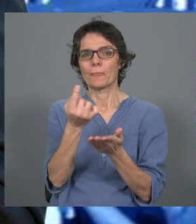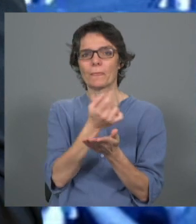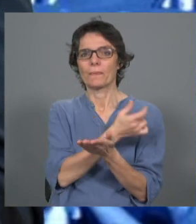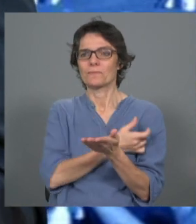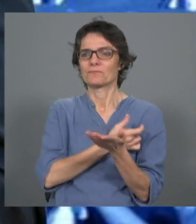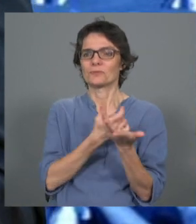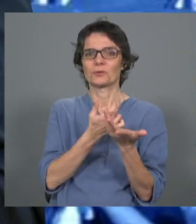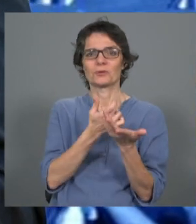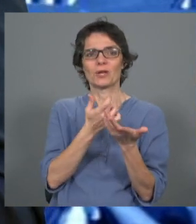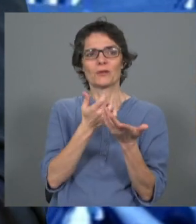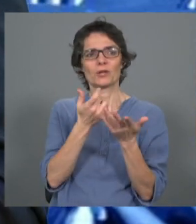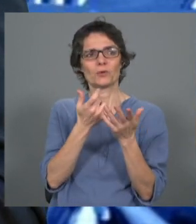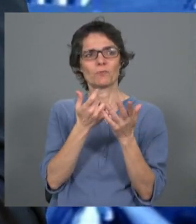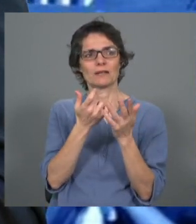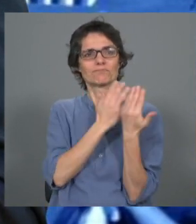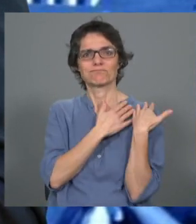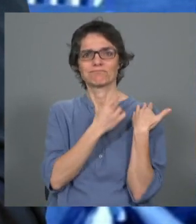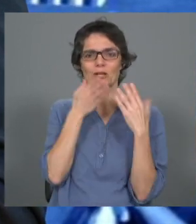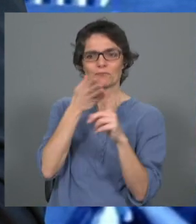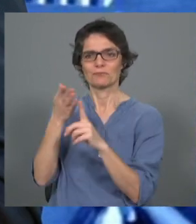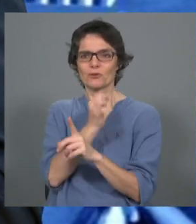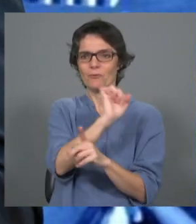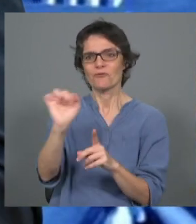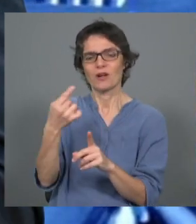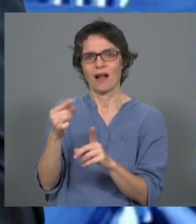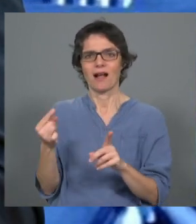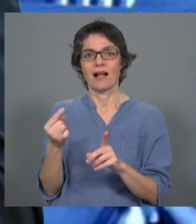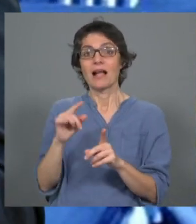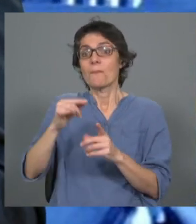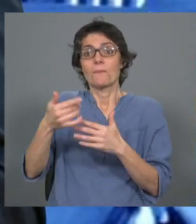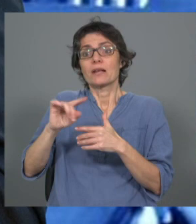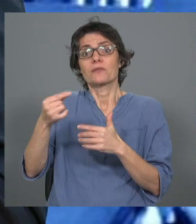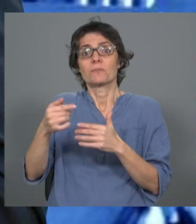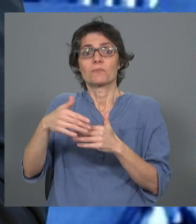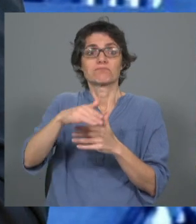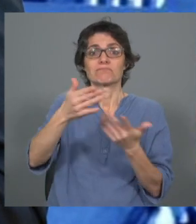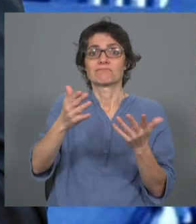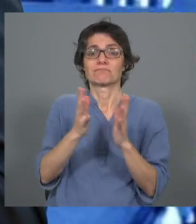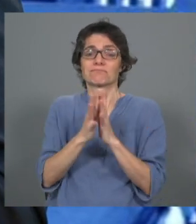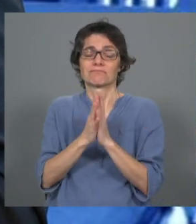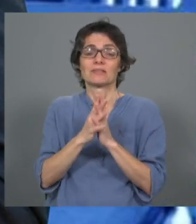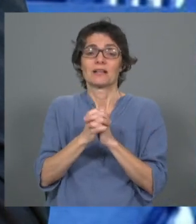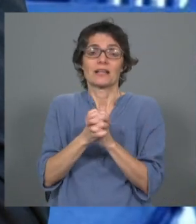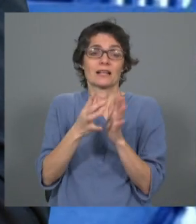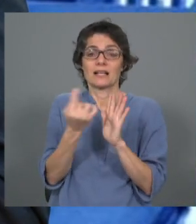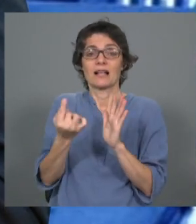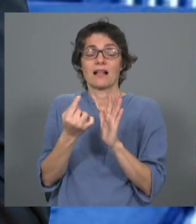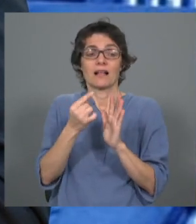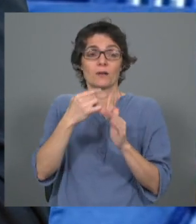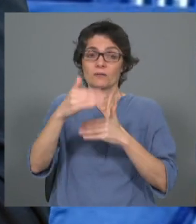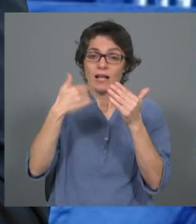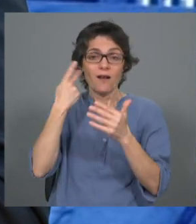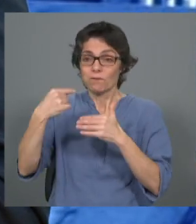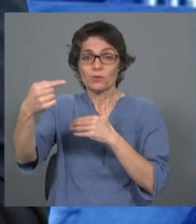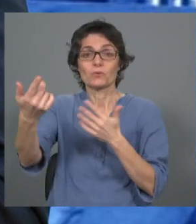na mesma celebração, claro. Cada um tem a sua missão, o seu papel, que depois fora da celebração acontece o mesmo. Cada um tem o seu papel e o